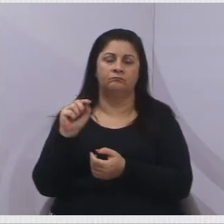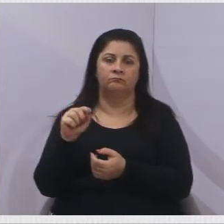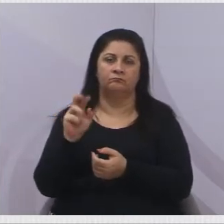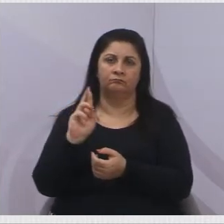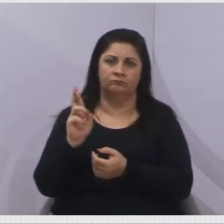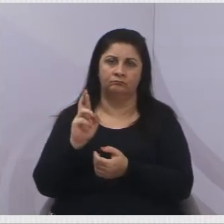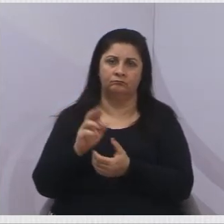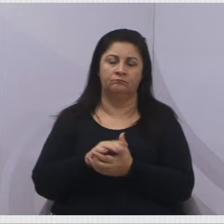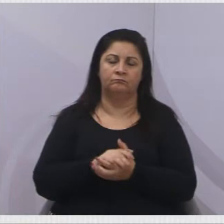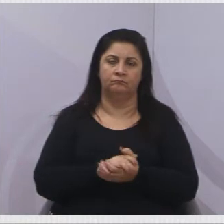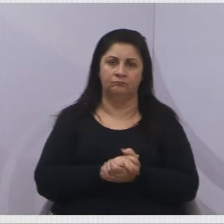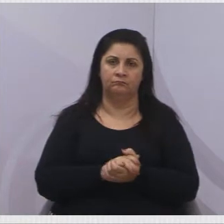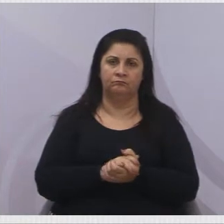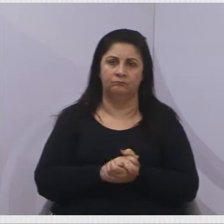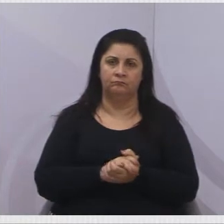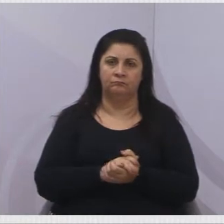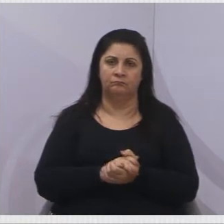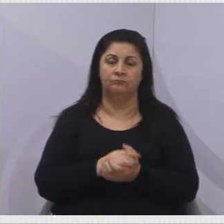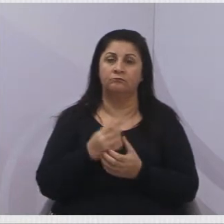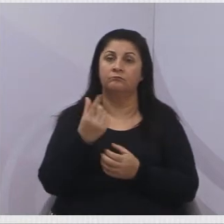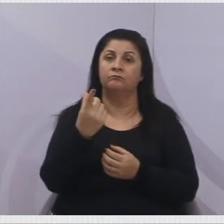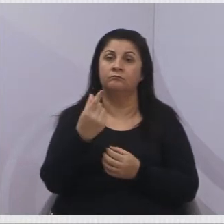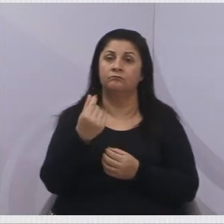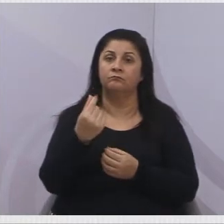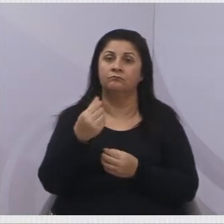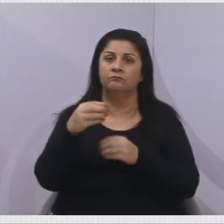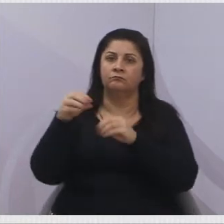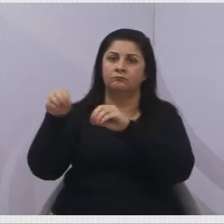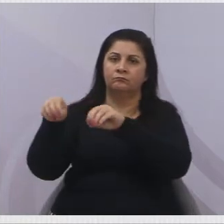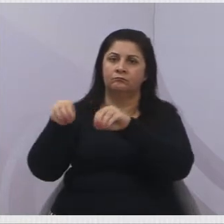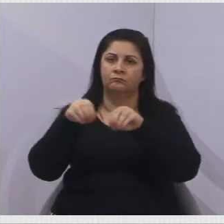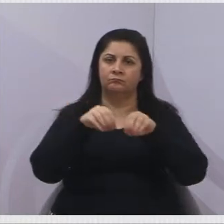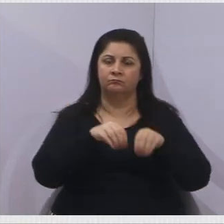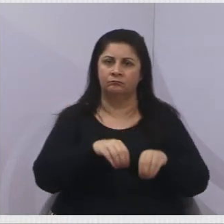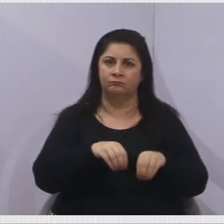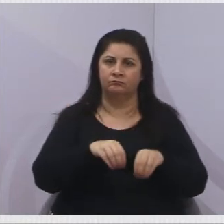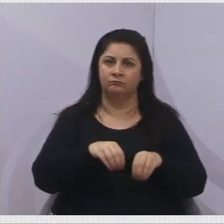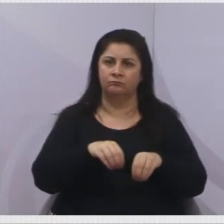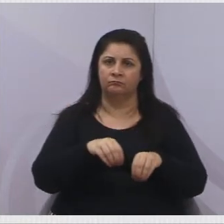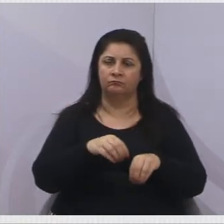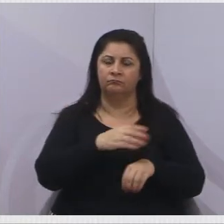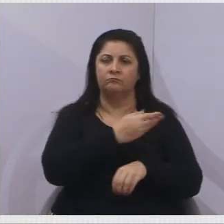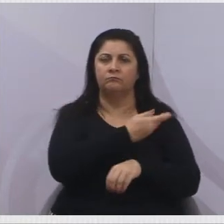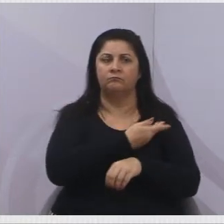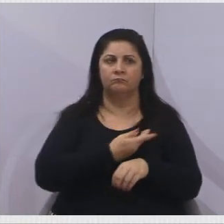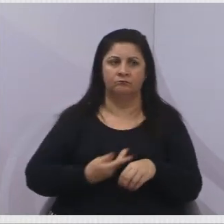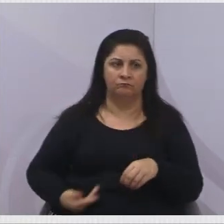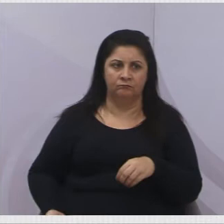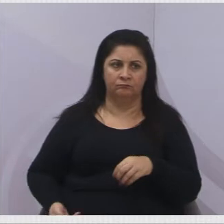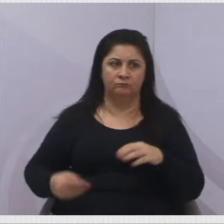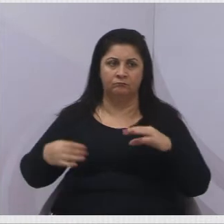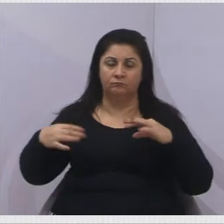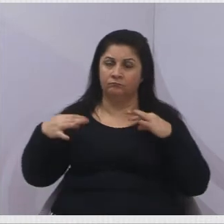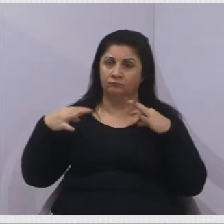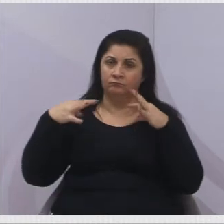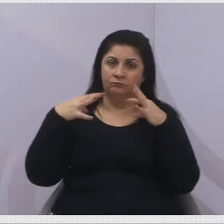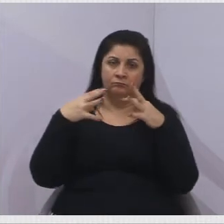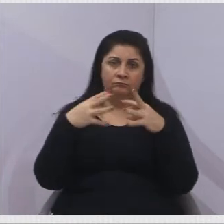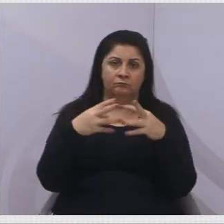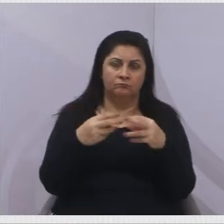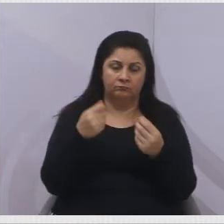522.841. Recursos transferidos pelo Tesouro, nós tivemos uma despesa